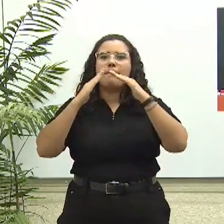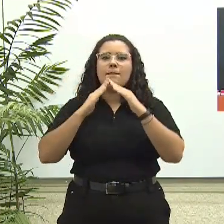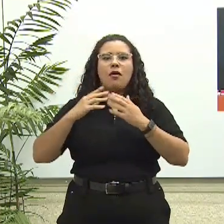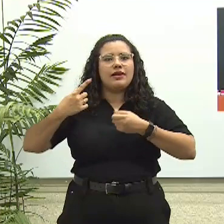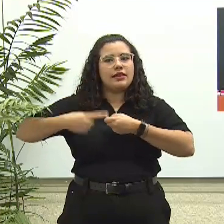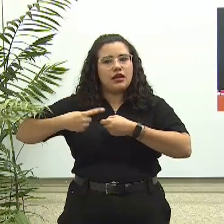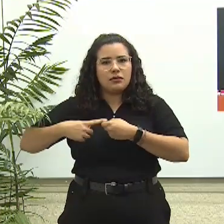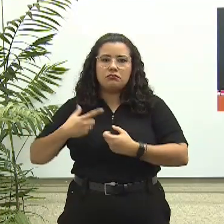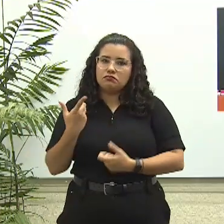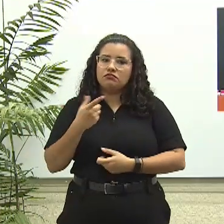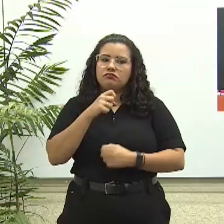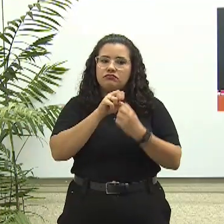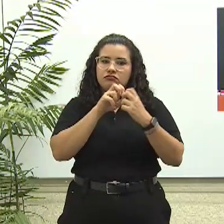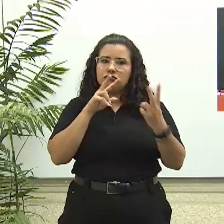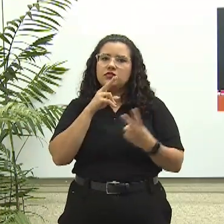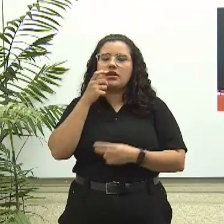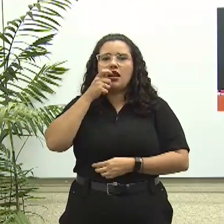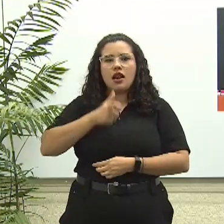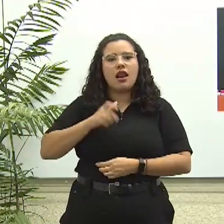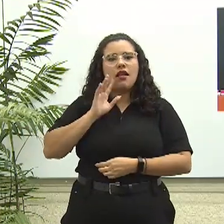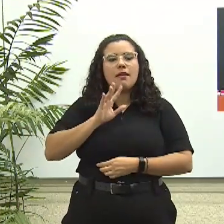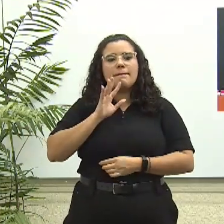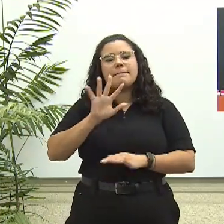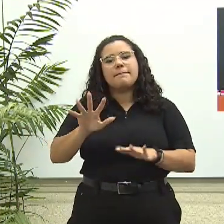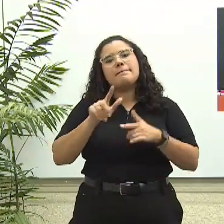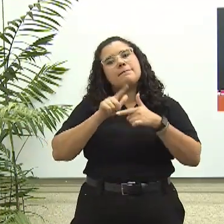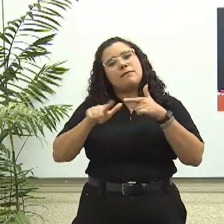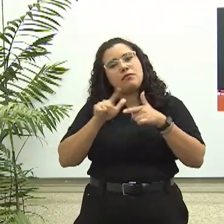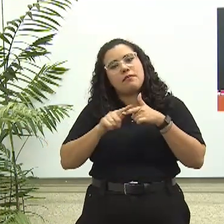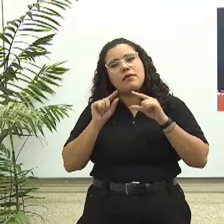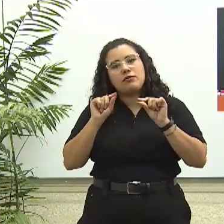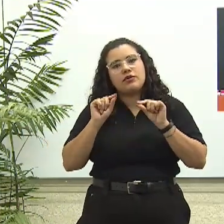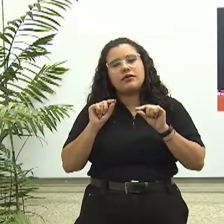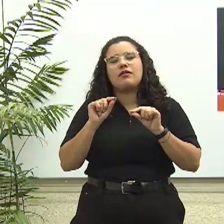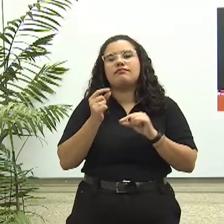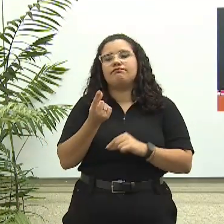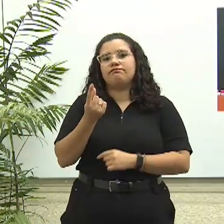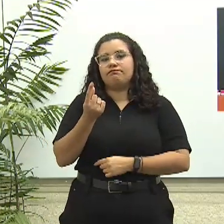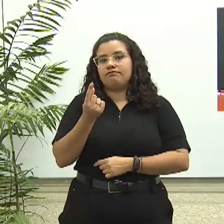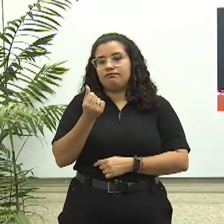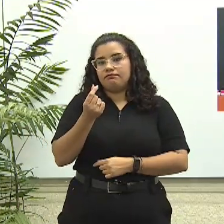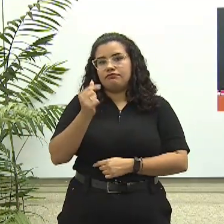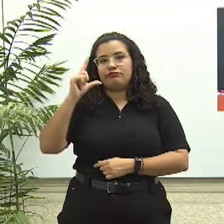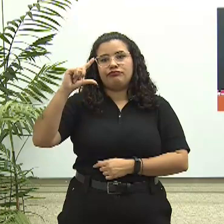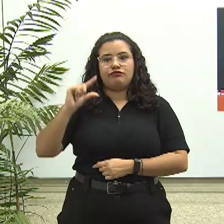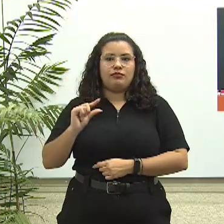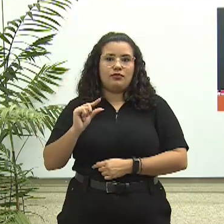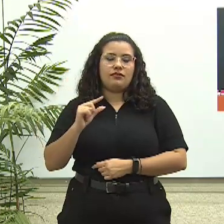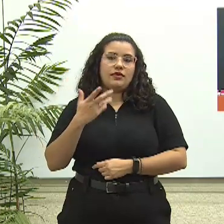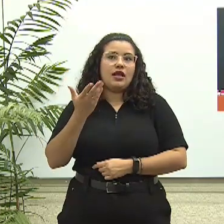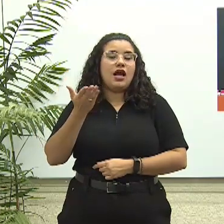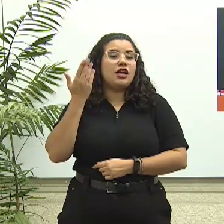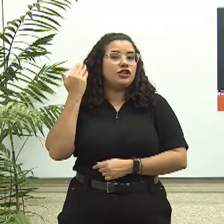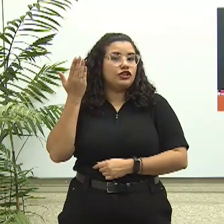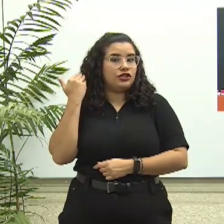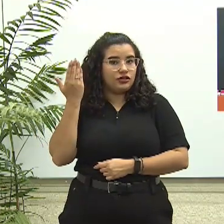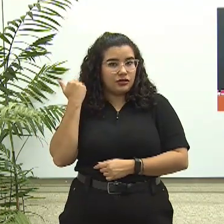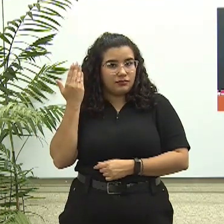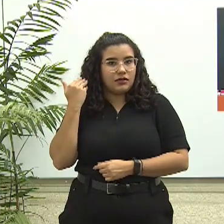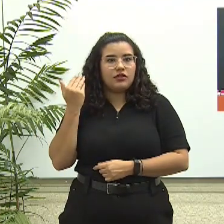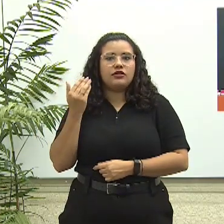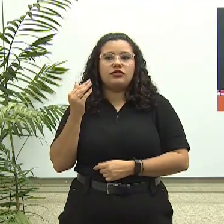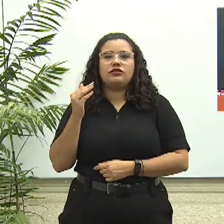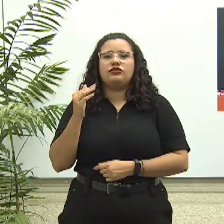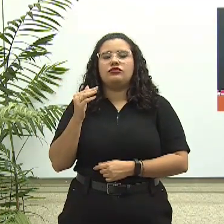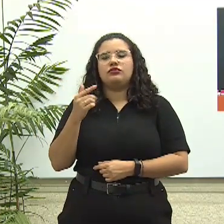tenha é interessante esse acesso mas o problema é que isso vai enxugando custos né antigamente o o o proletário o